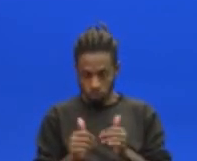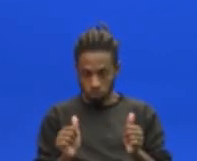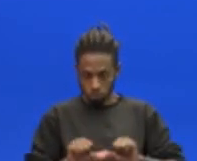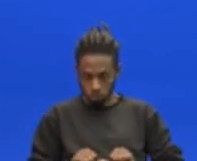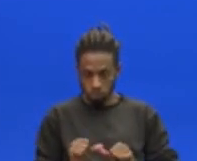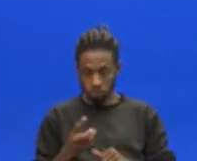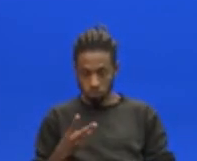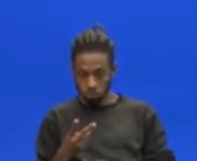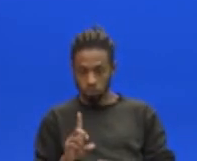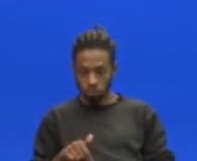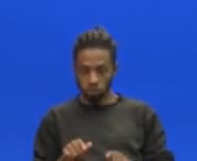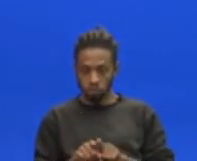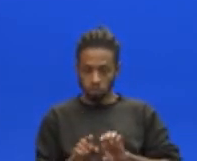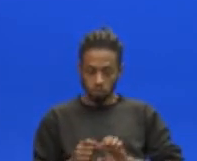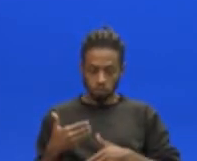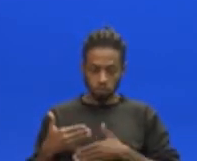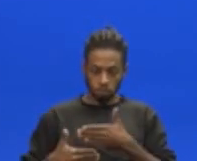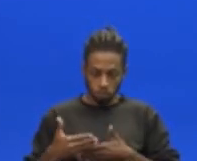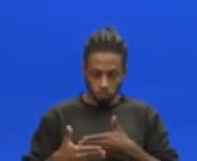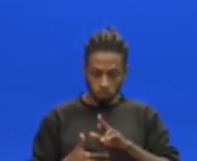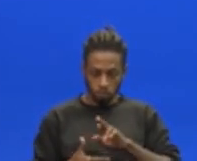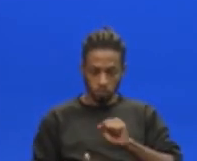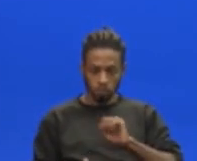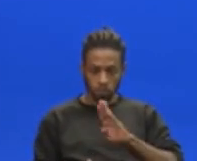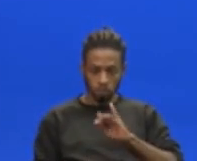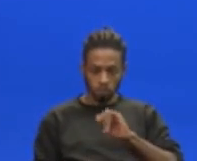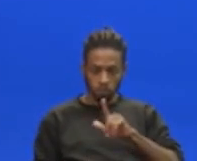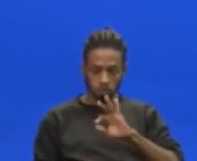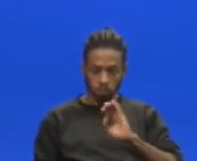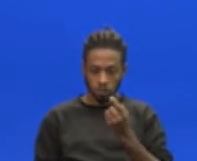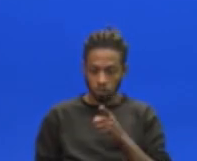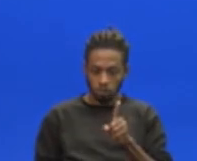Um processo de reabilitação e um mecanismo de